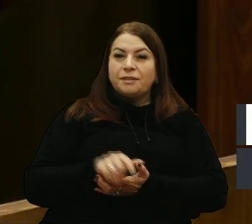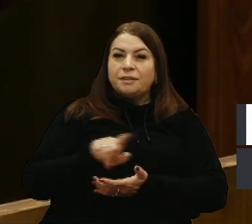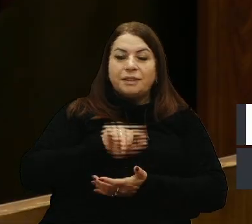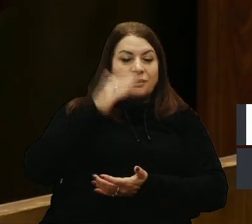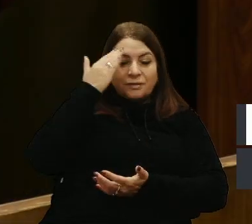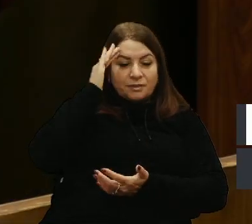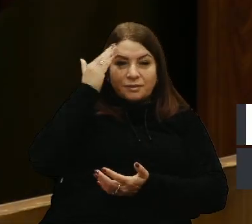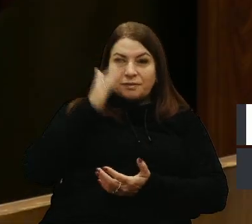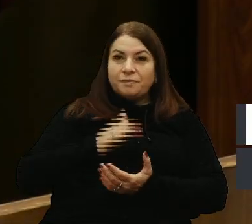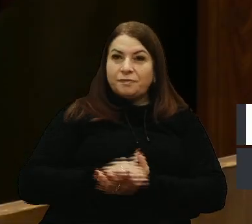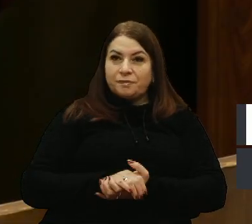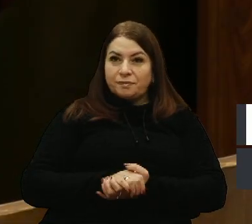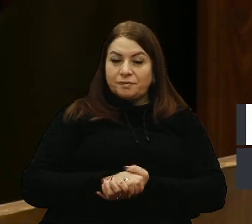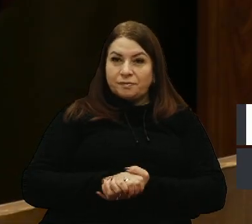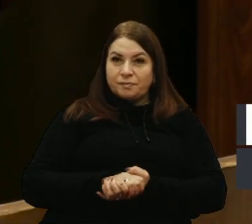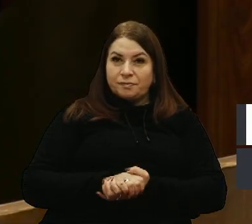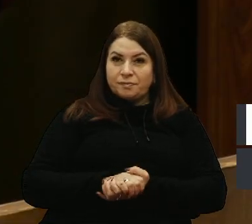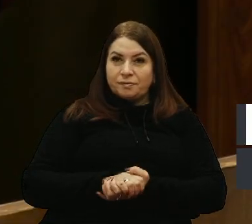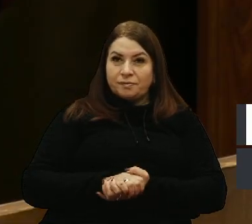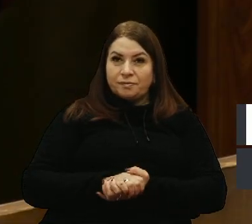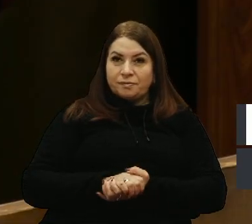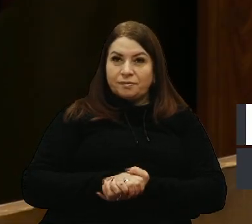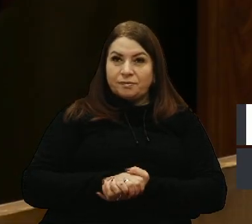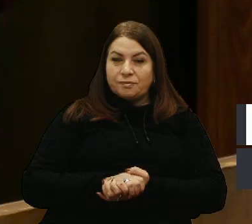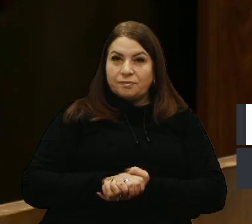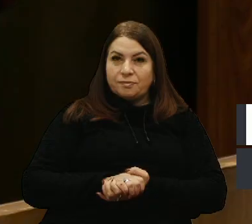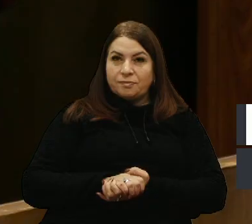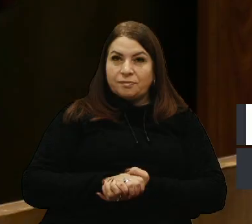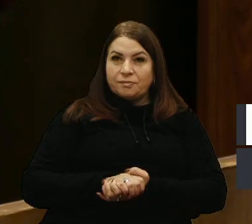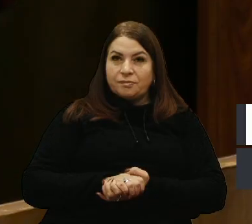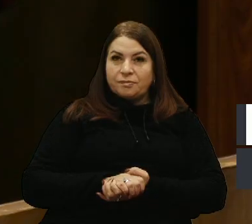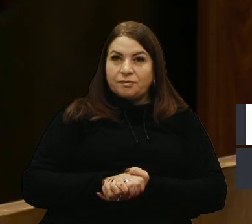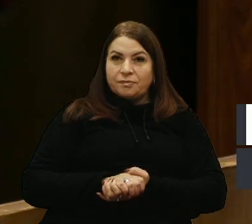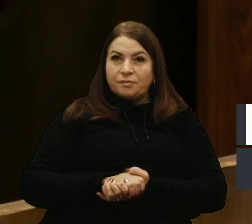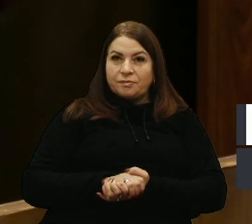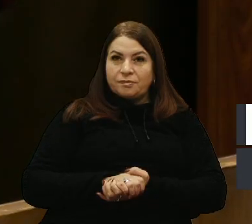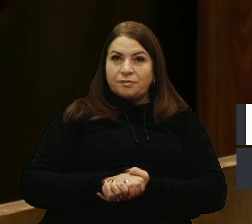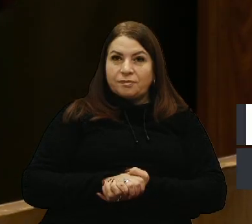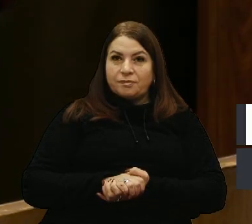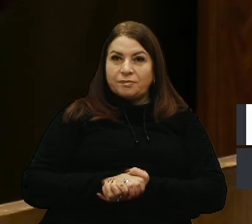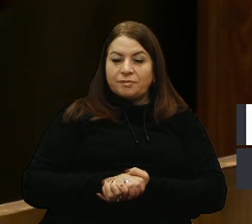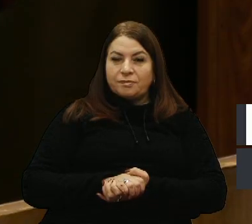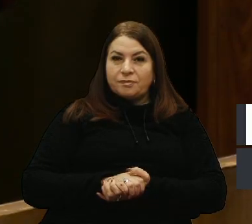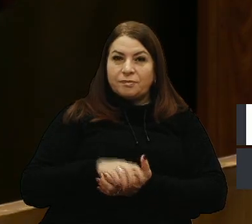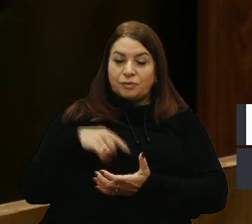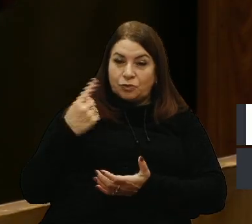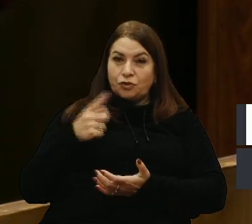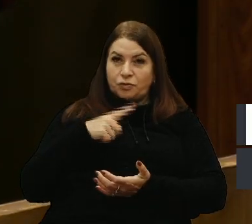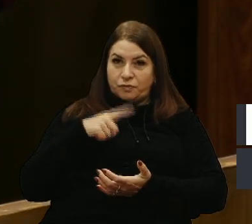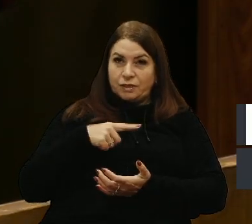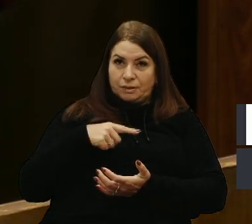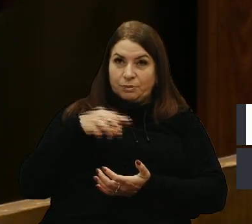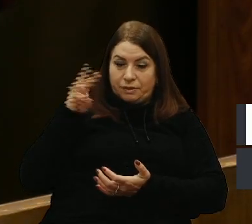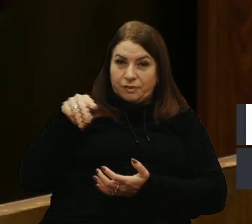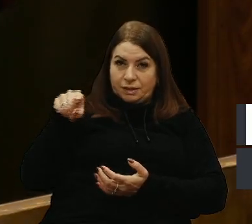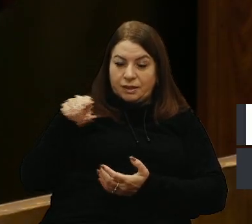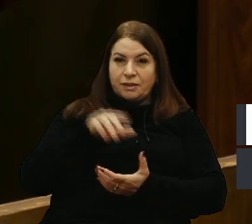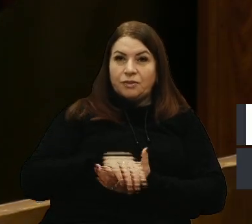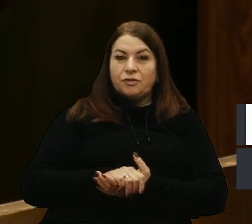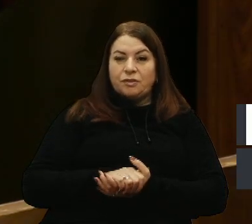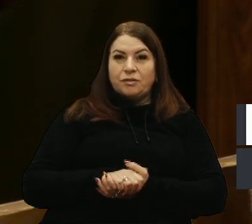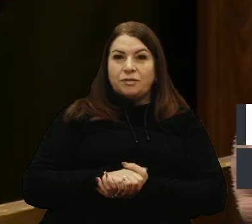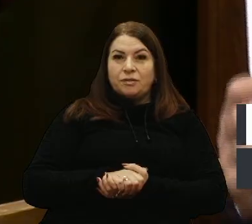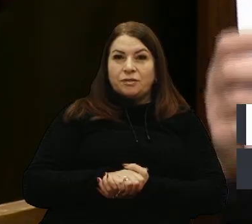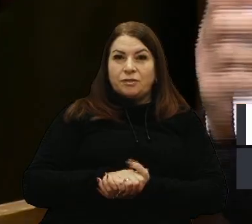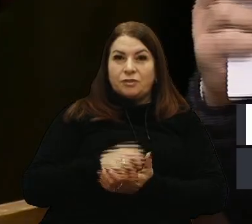sabe, nós tivemos aviação, que fala a palavra. Em 2021,